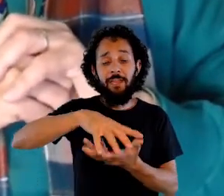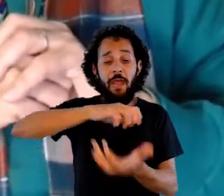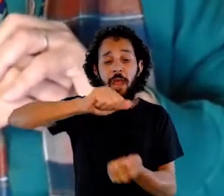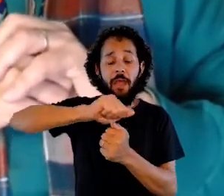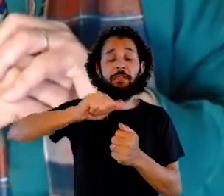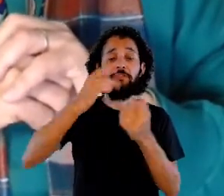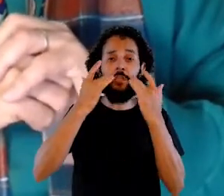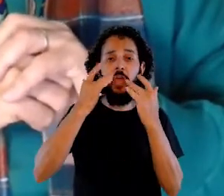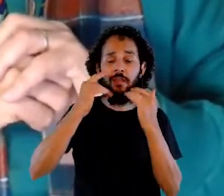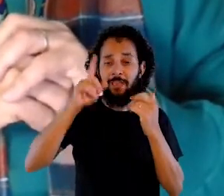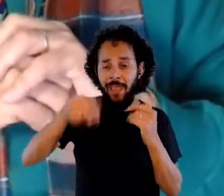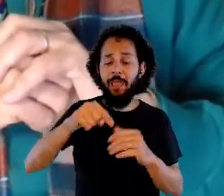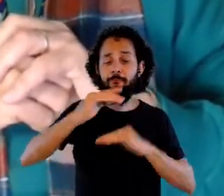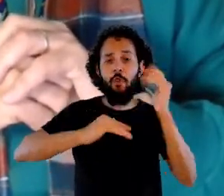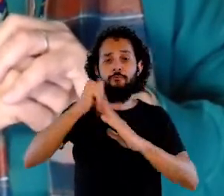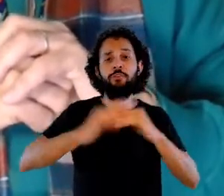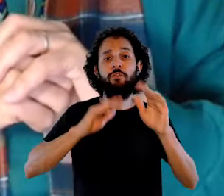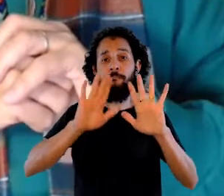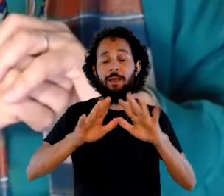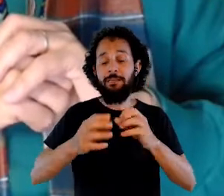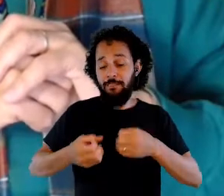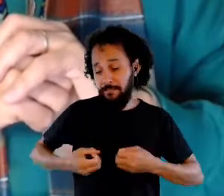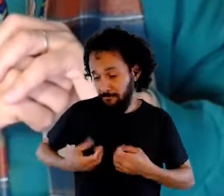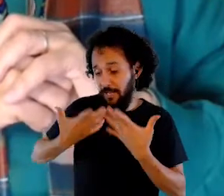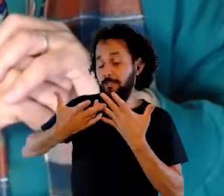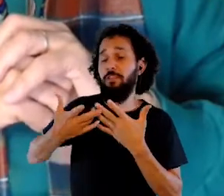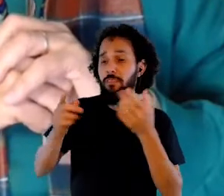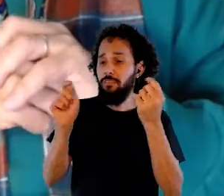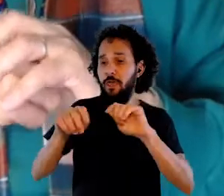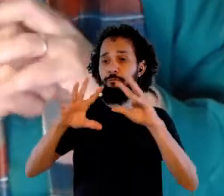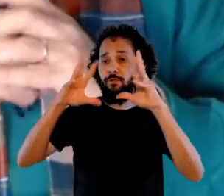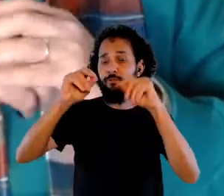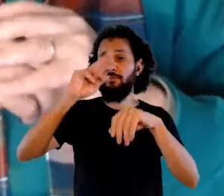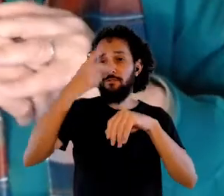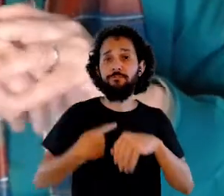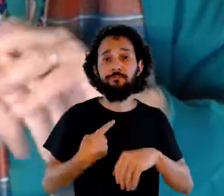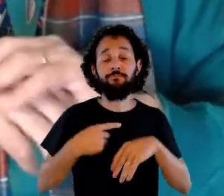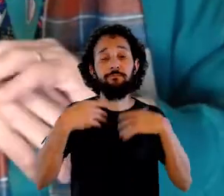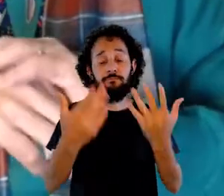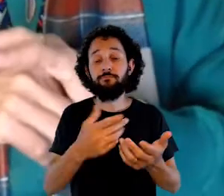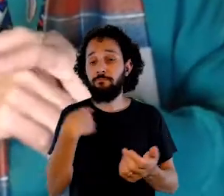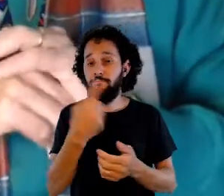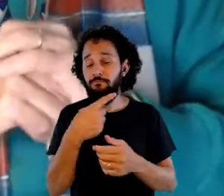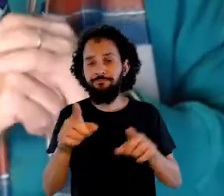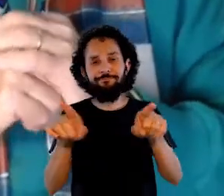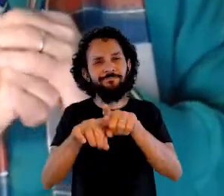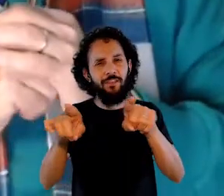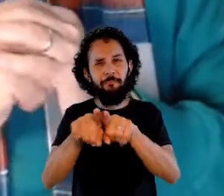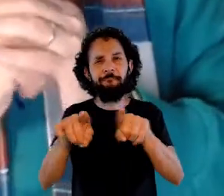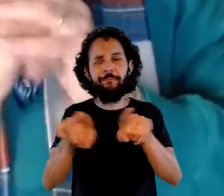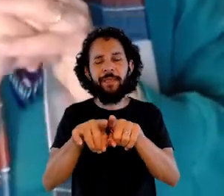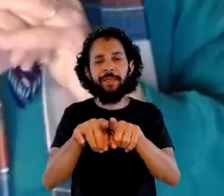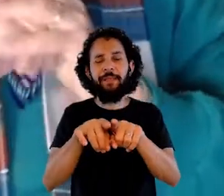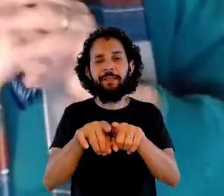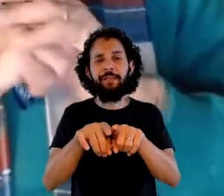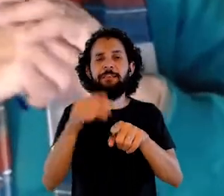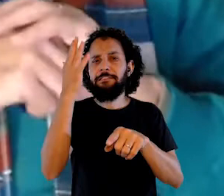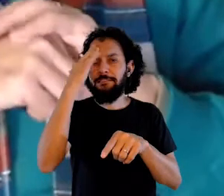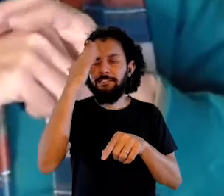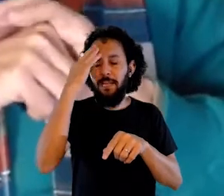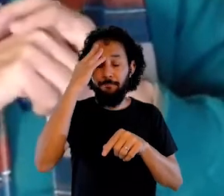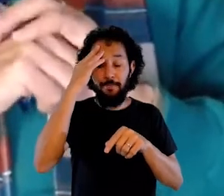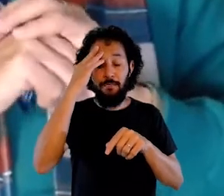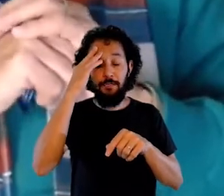da expressão, ela é possível para todos nós. Então, a gente também, né, que sabe que o teatro é um